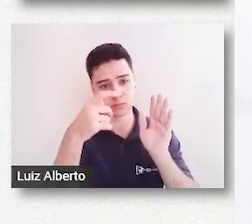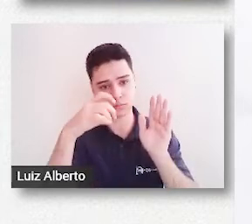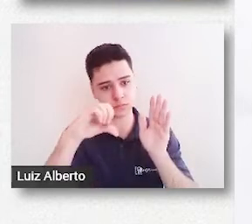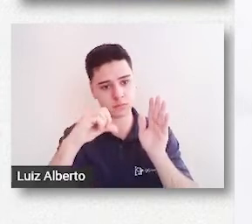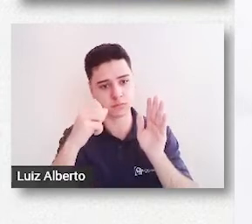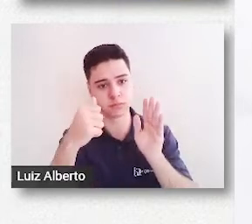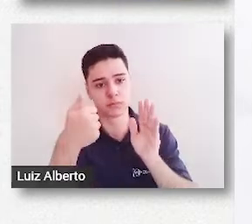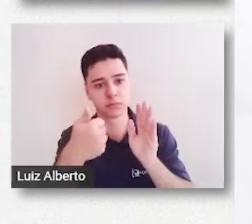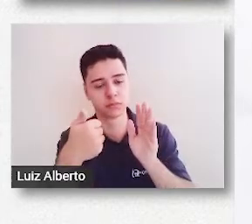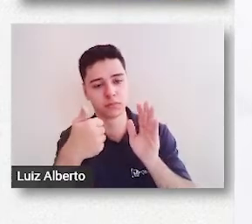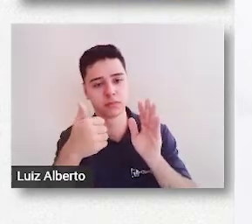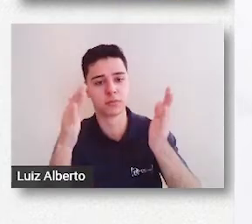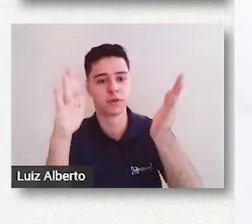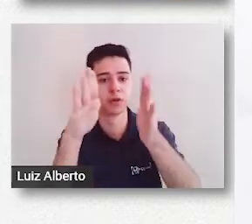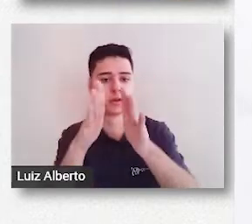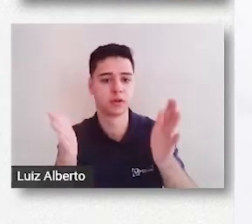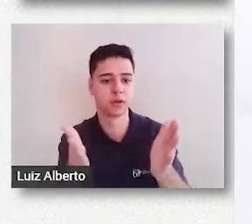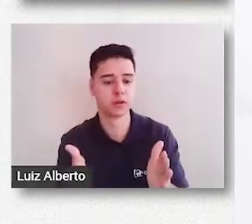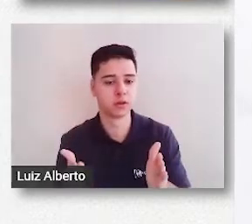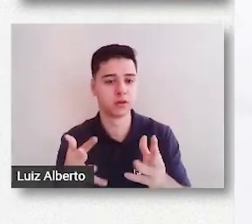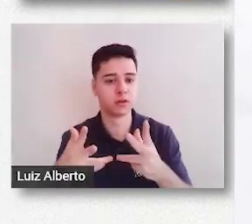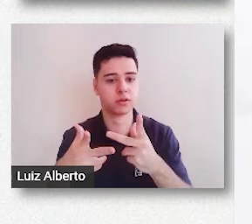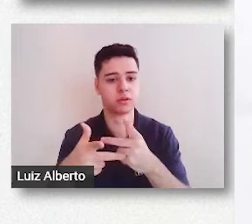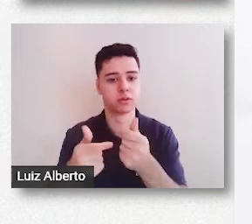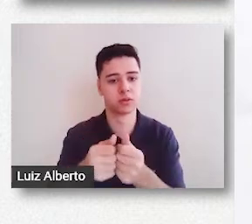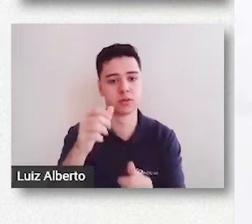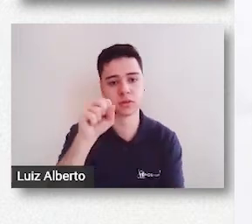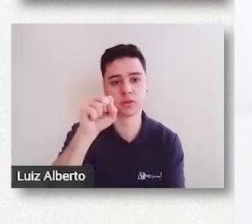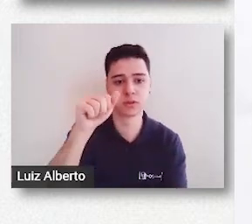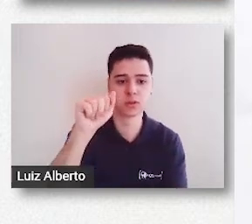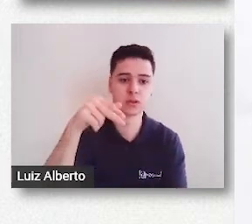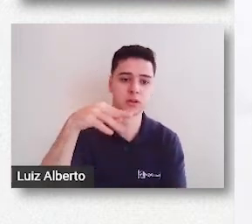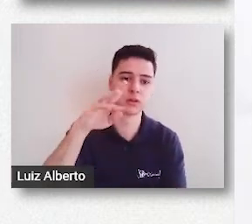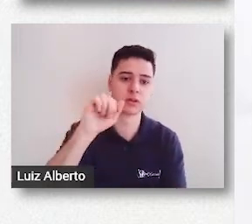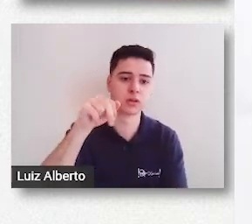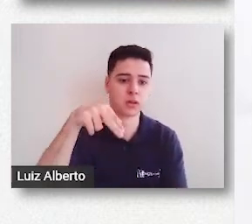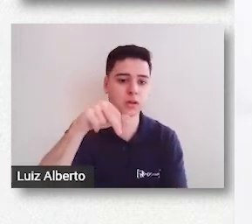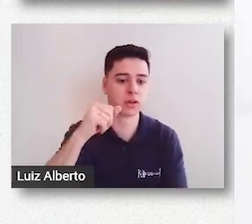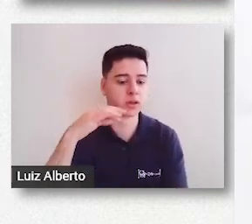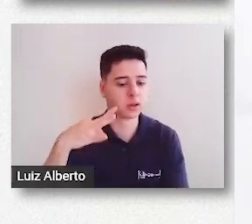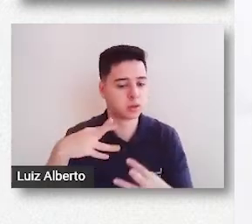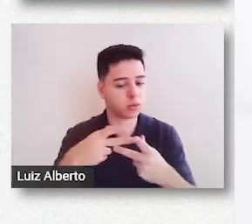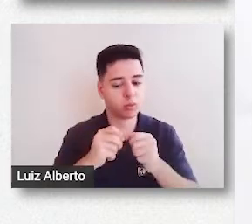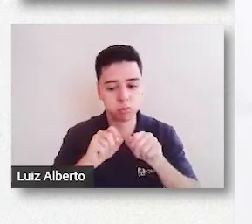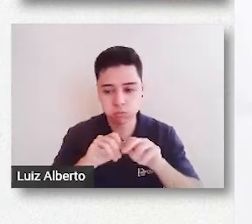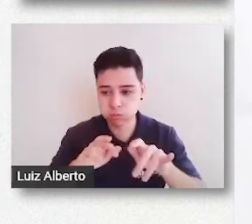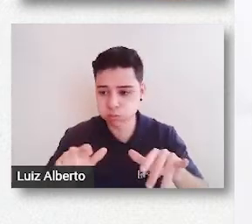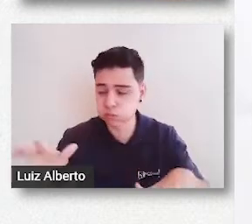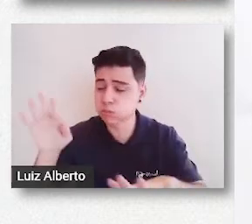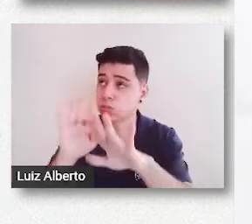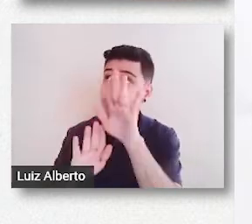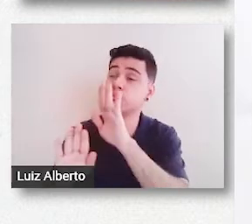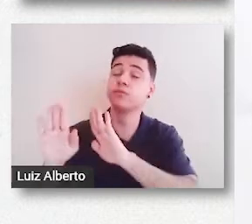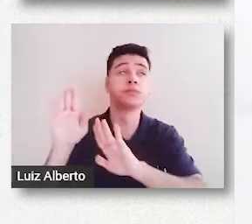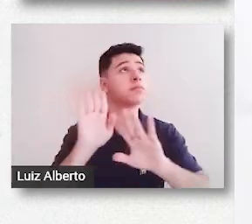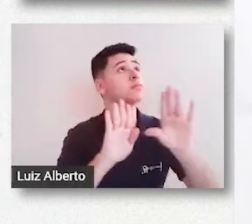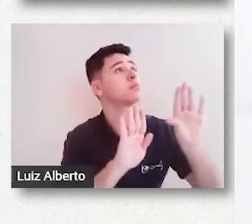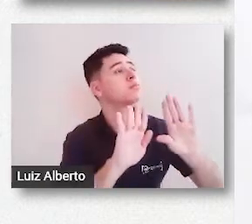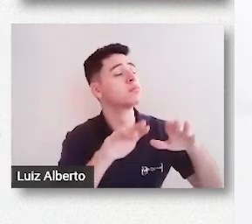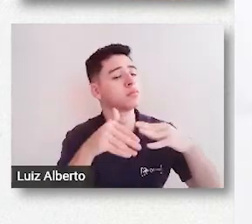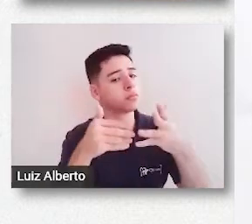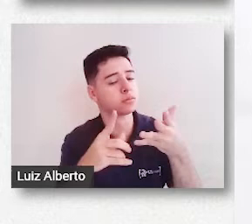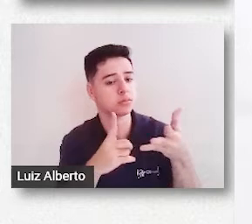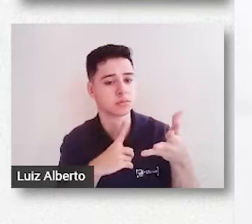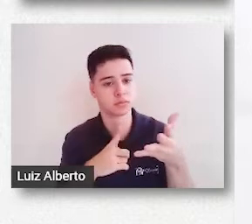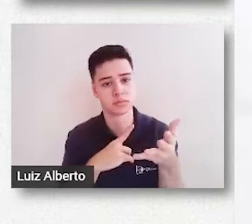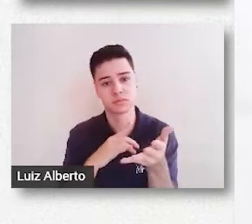291 imagens de Santana e suas devoções correlatas. Né? Então, aparece algum São Joaquim, essa imagem,